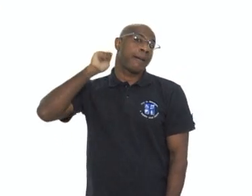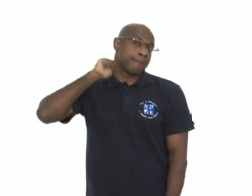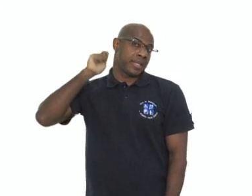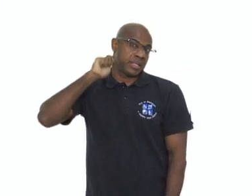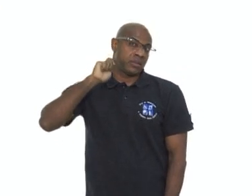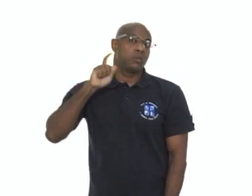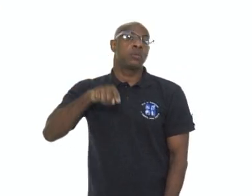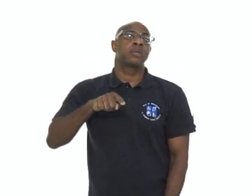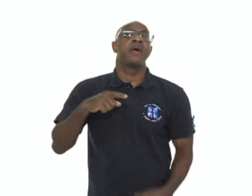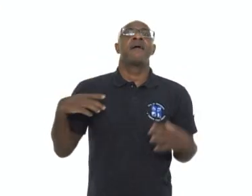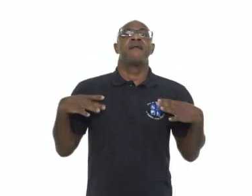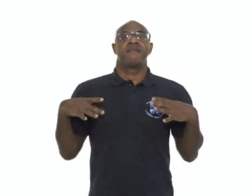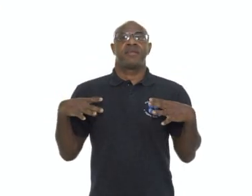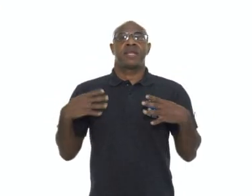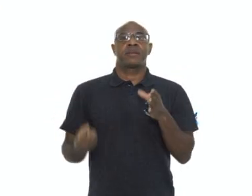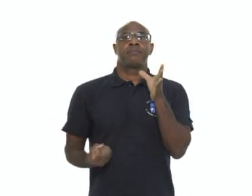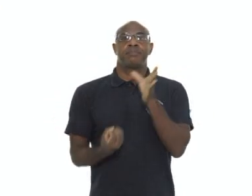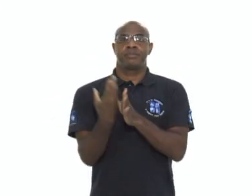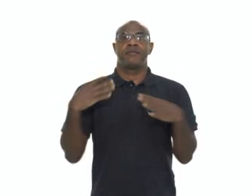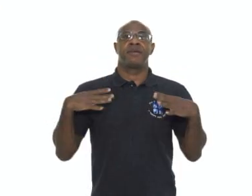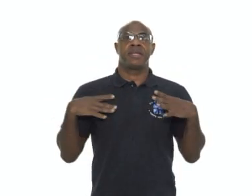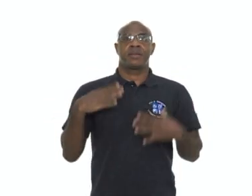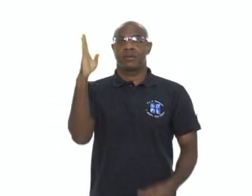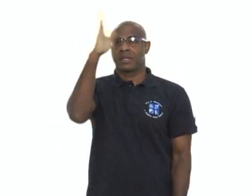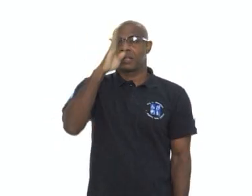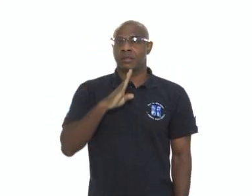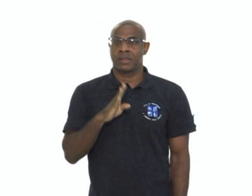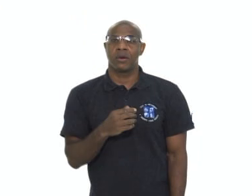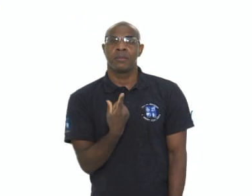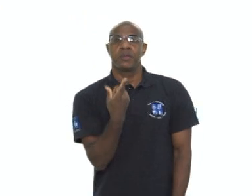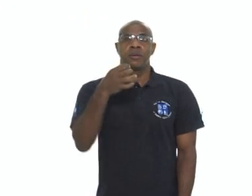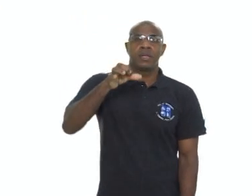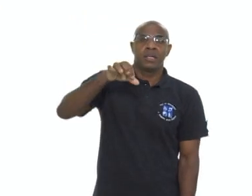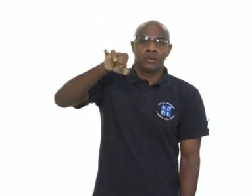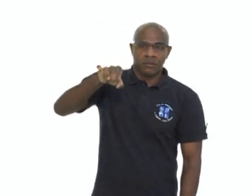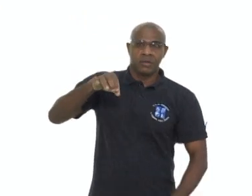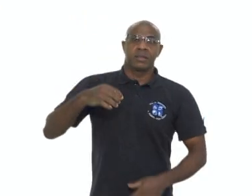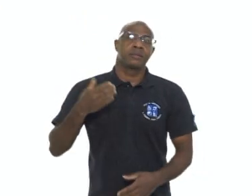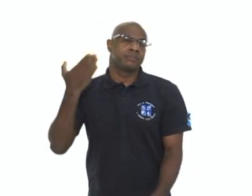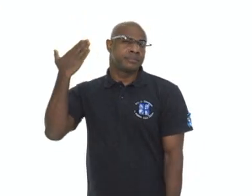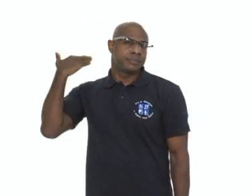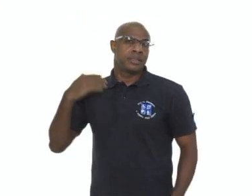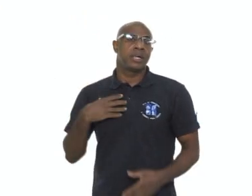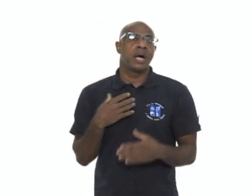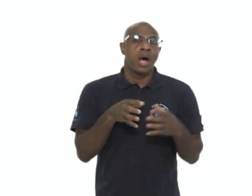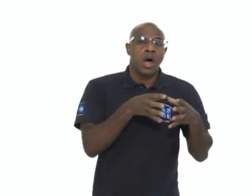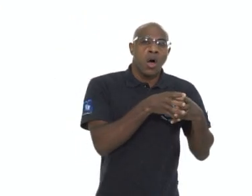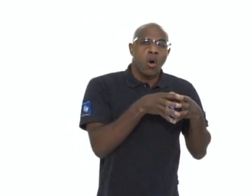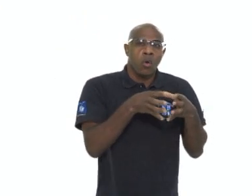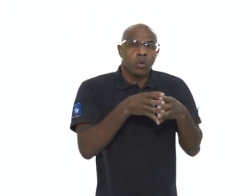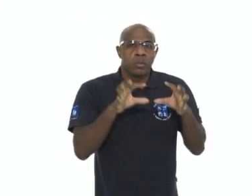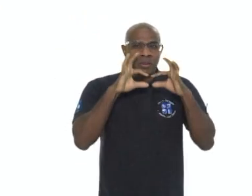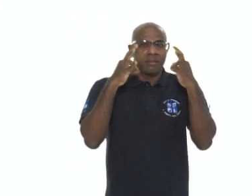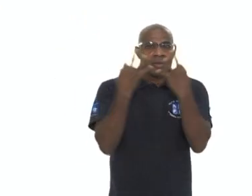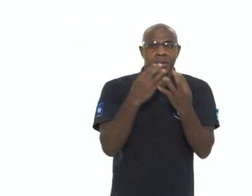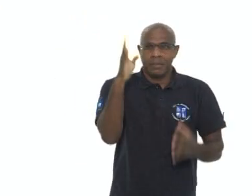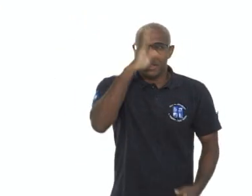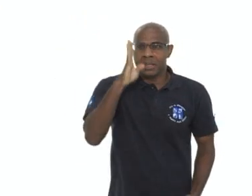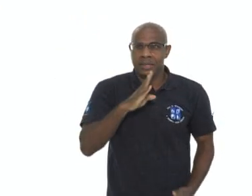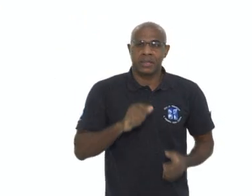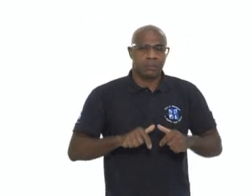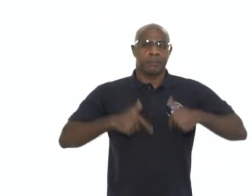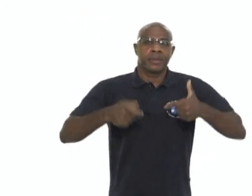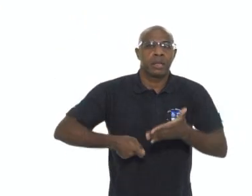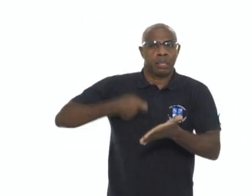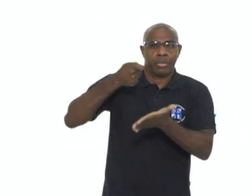em 1890. A república que depôs a família imperial brasileira recorreu a alguém que enfrentou a monarquia